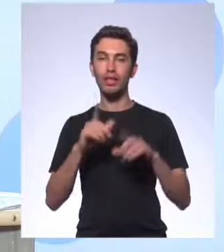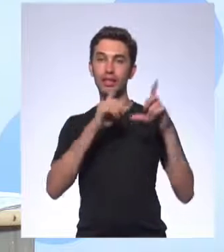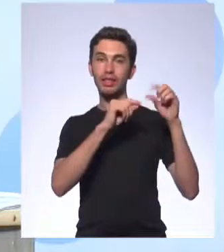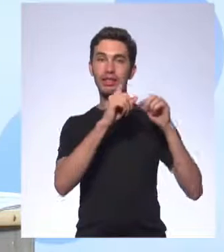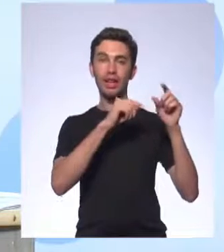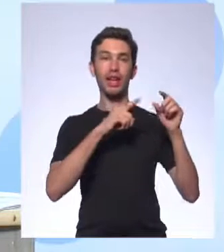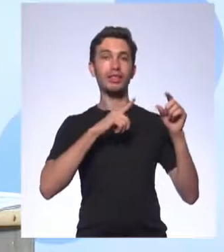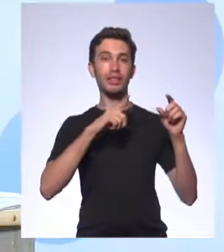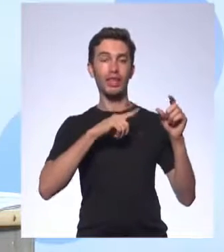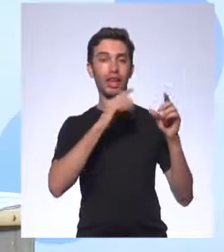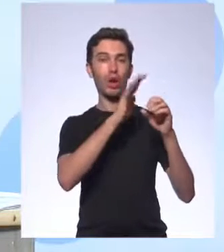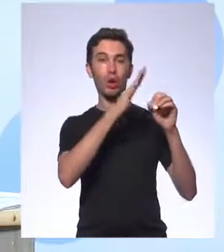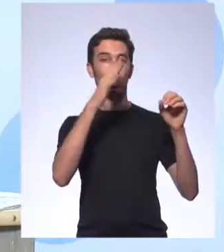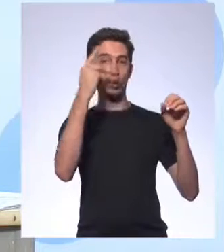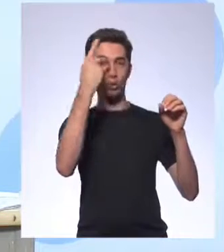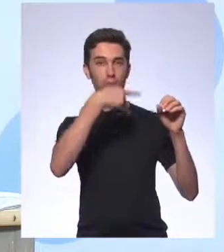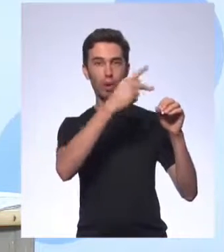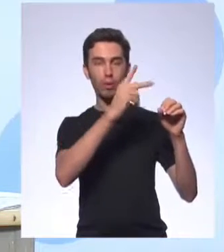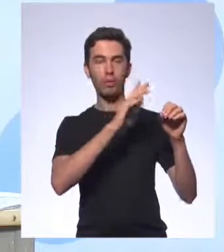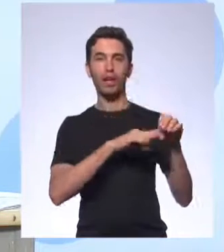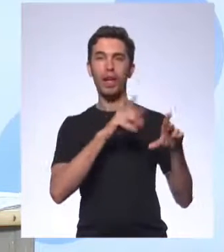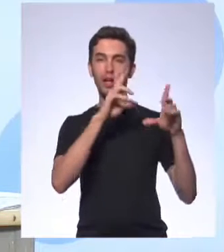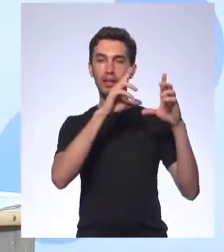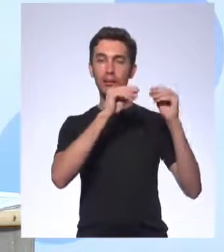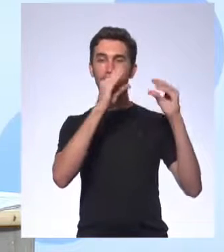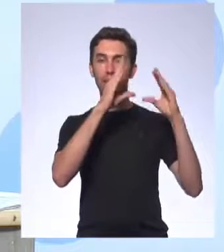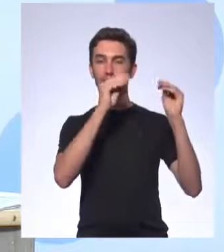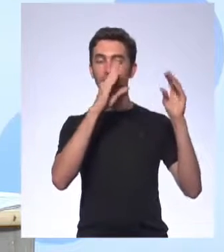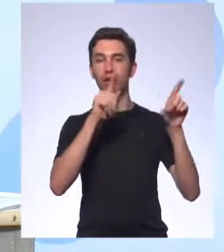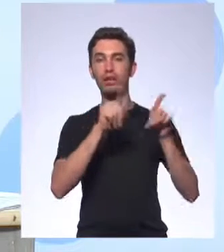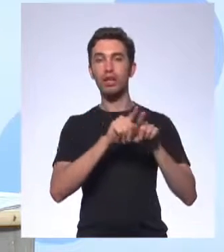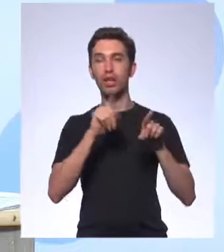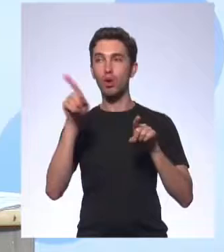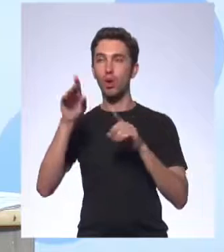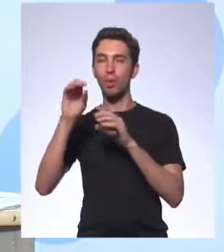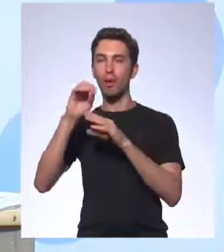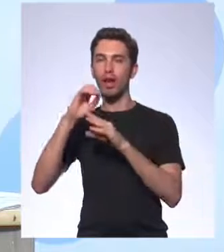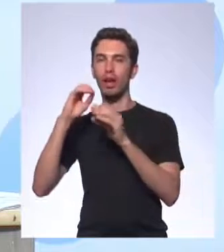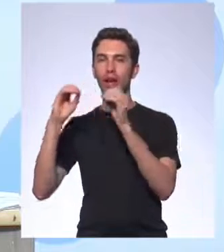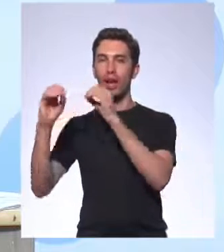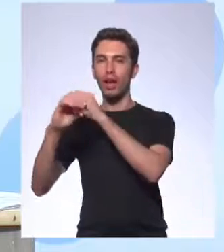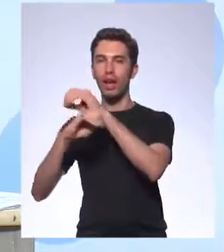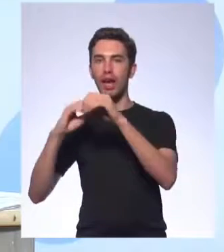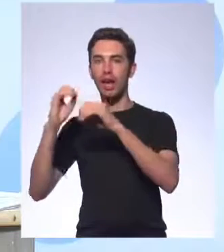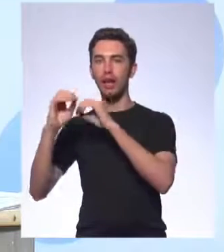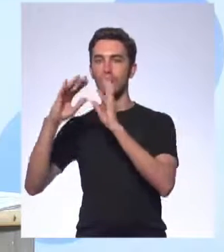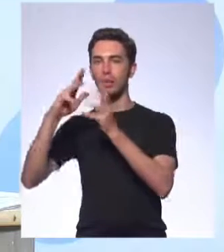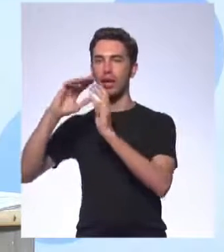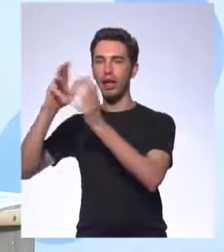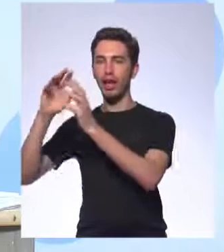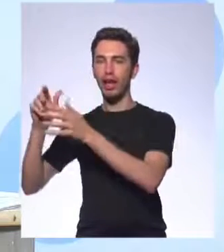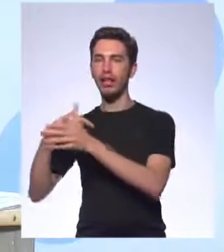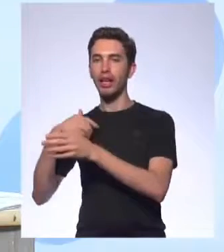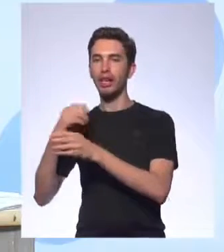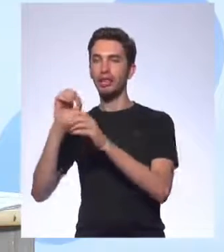têm luz própria, elas piscam e os planetas refletem a luz. Najib, eu acho que é o nome da escola,